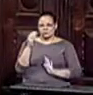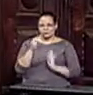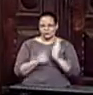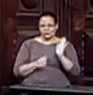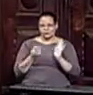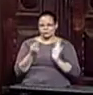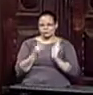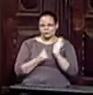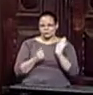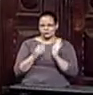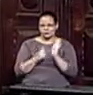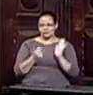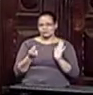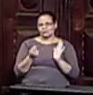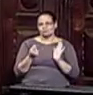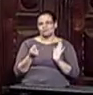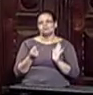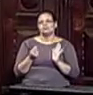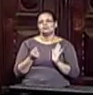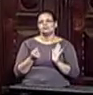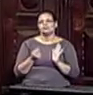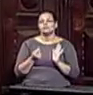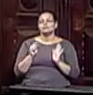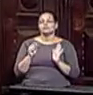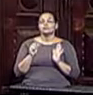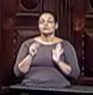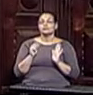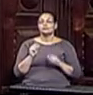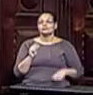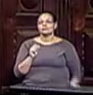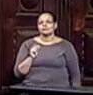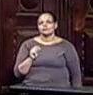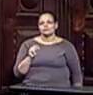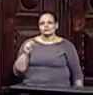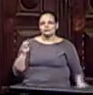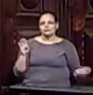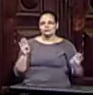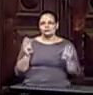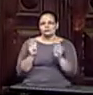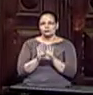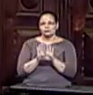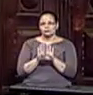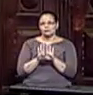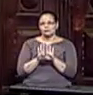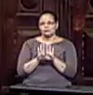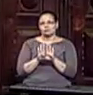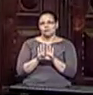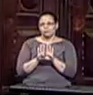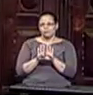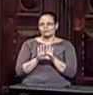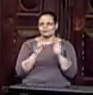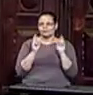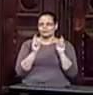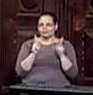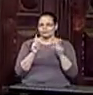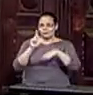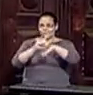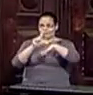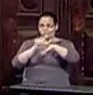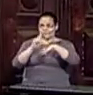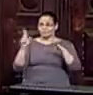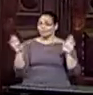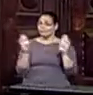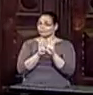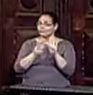de circulação, você está seguidamente fechando pontos comerciais. E se